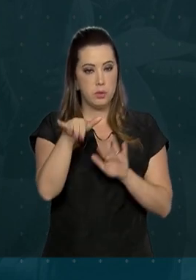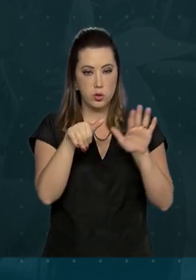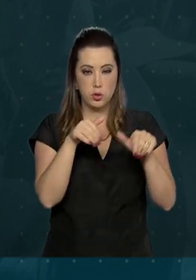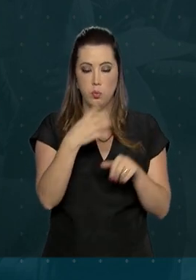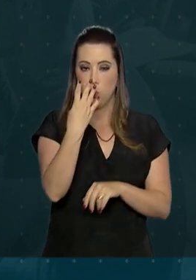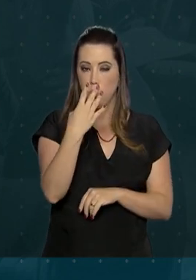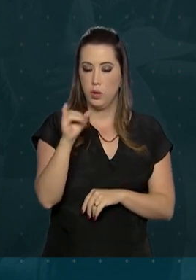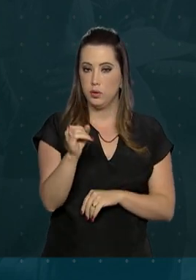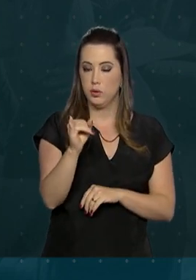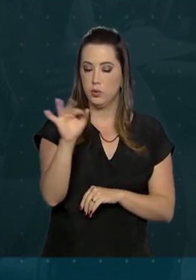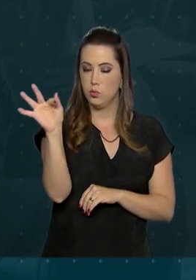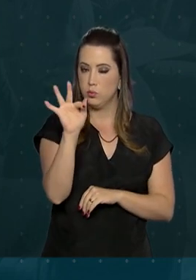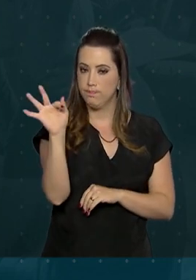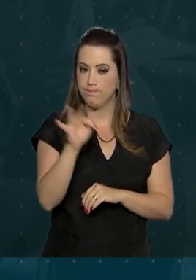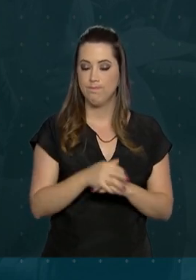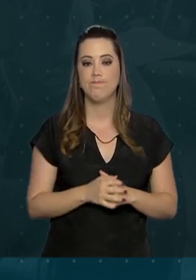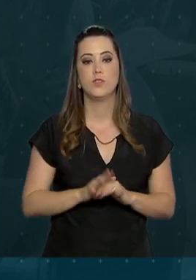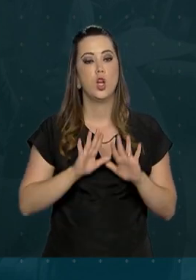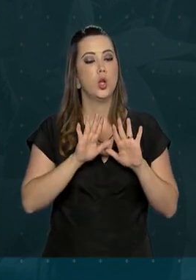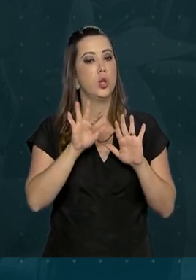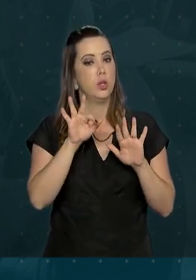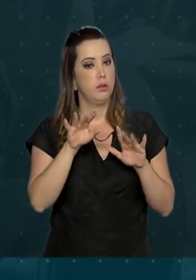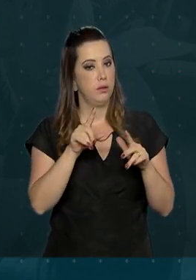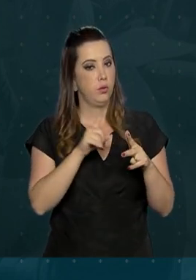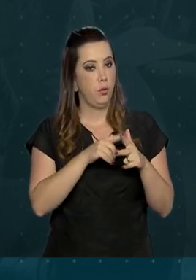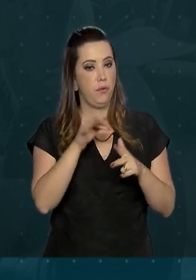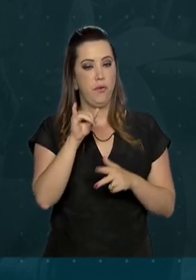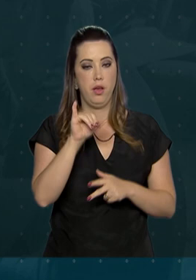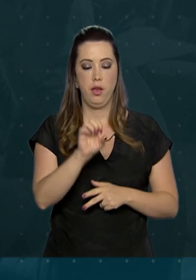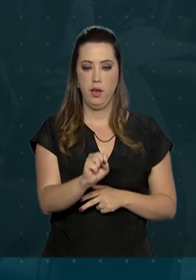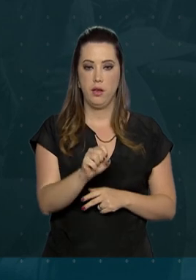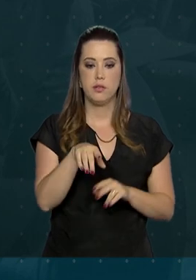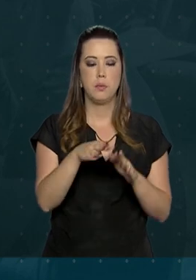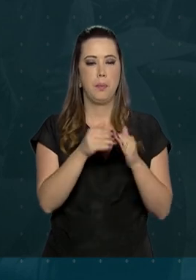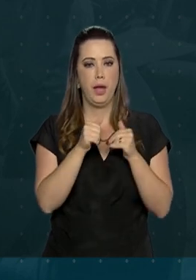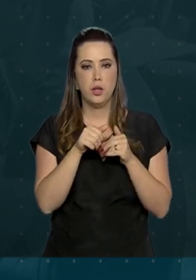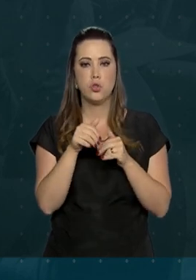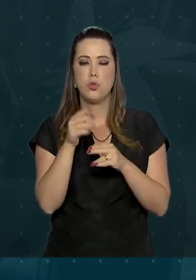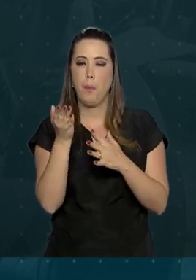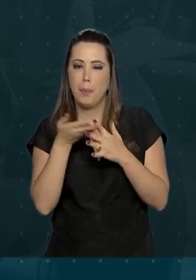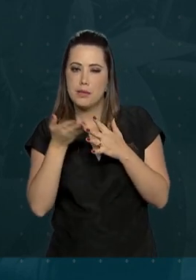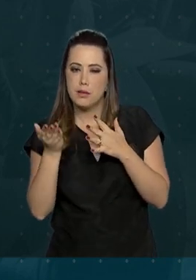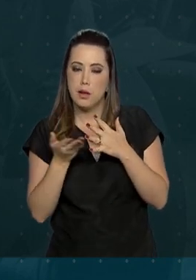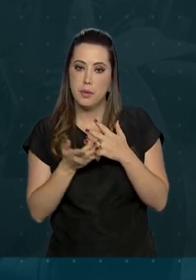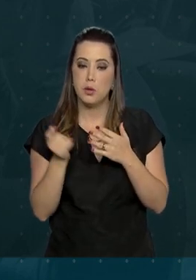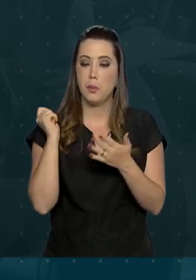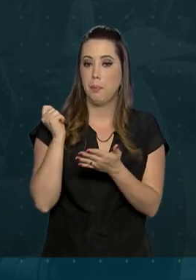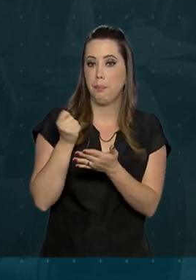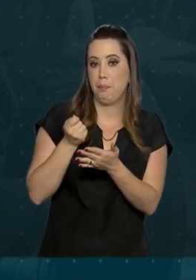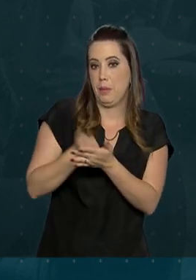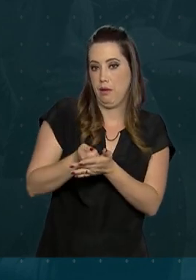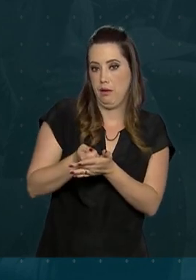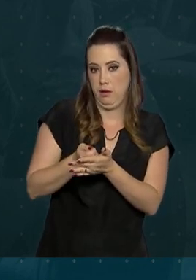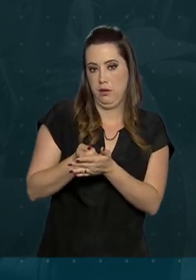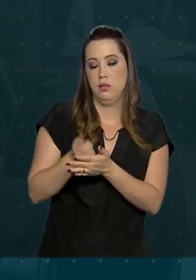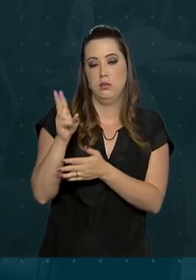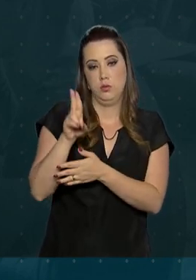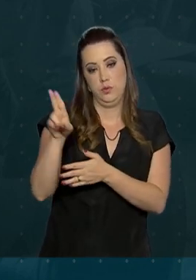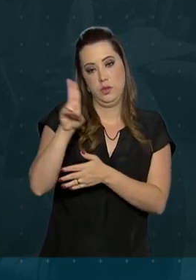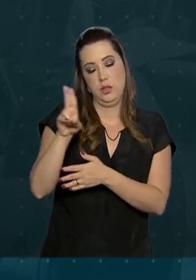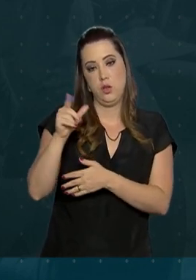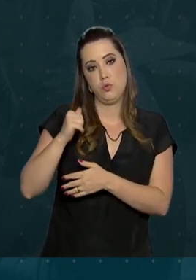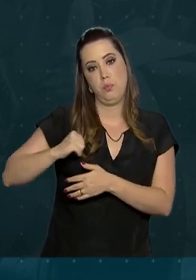4 de fevereiro no fies o estudante solicita financiamento para pagar uma instituição privada de ensino